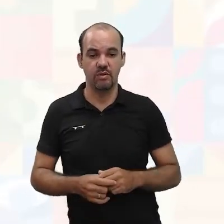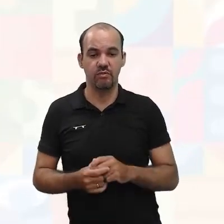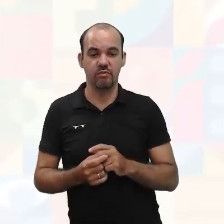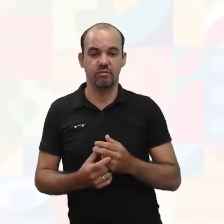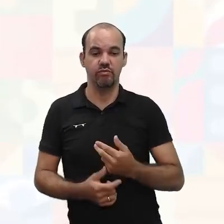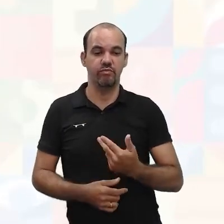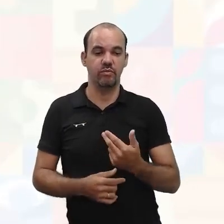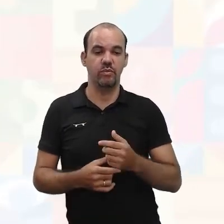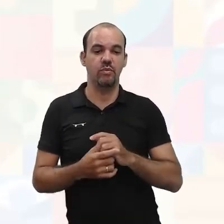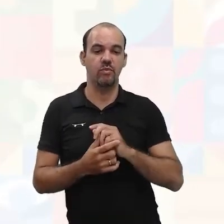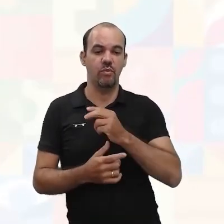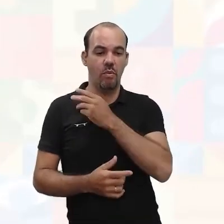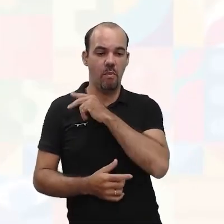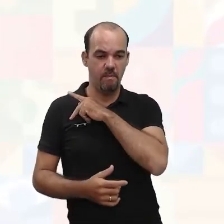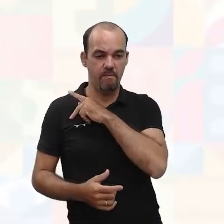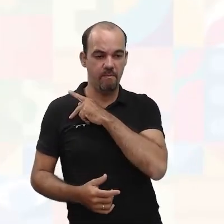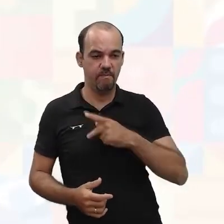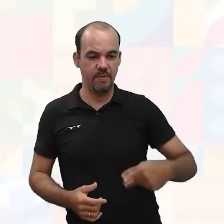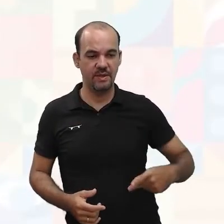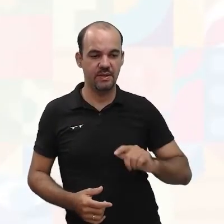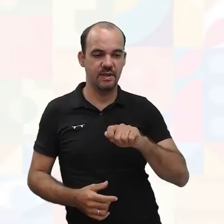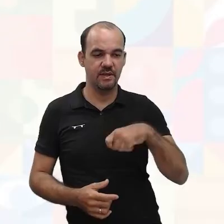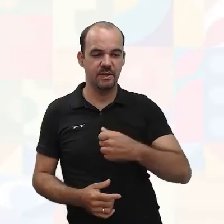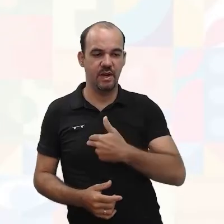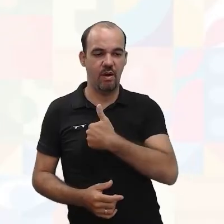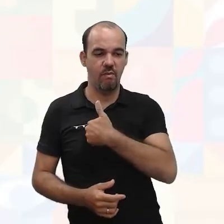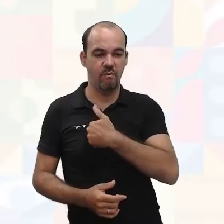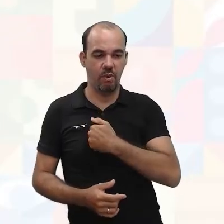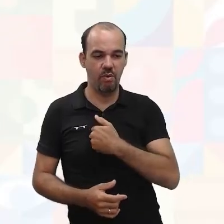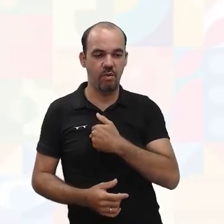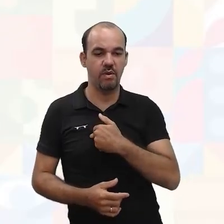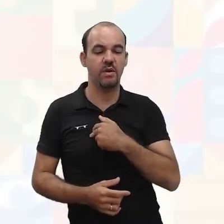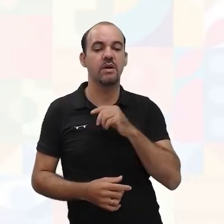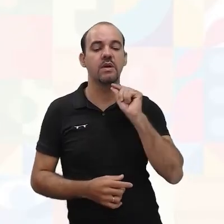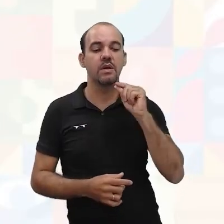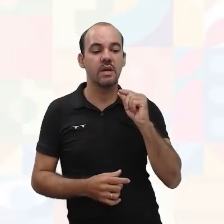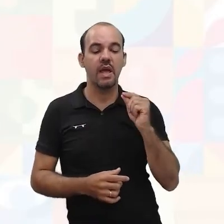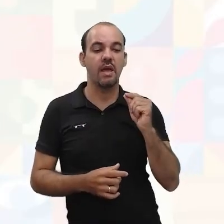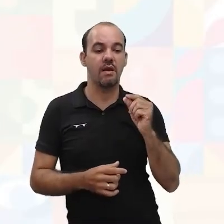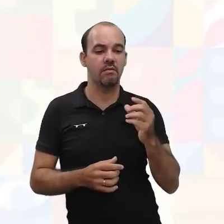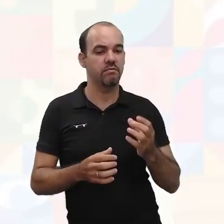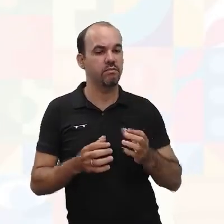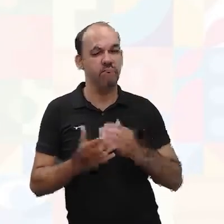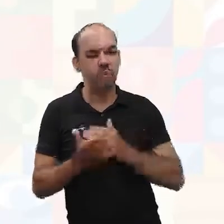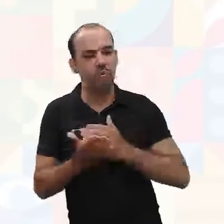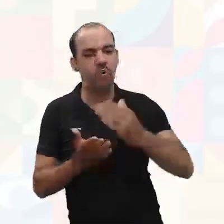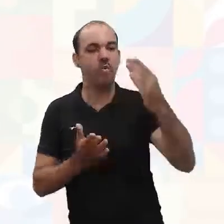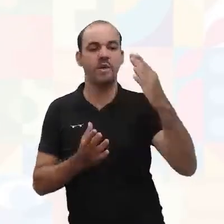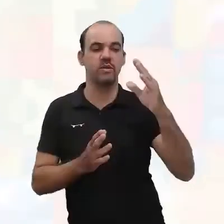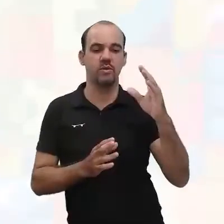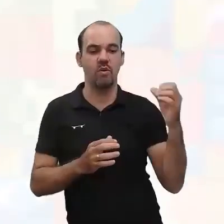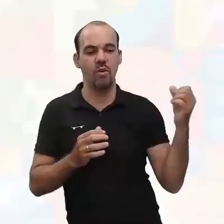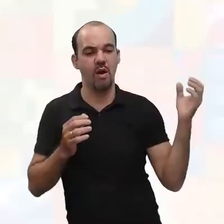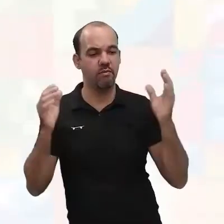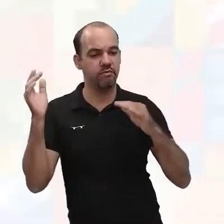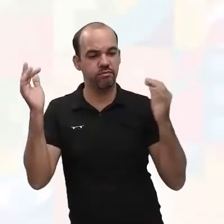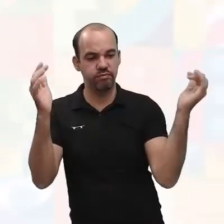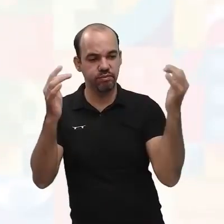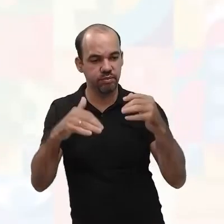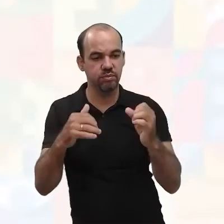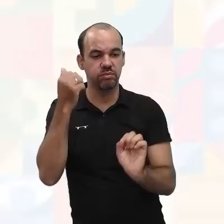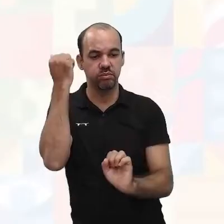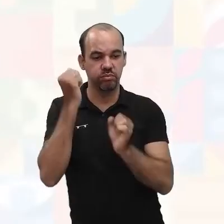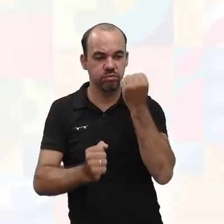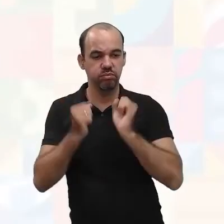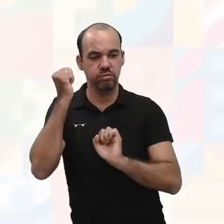o presidente que vai, de fato, industrializar o nosso país, que vai implementar a indústria de base do Brasil, e essa rapaziada